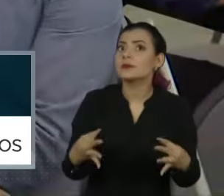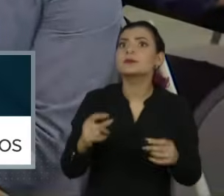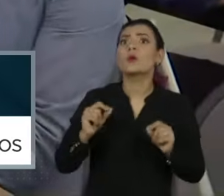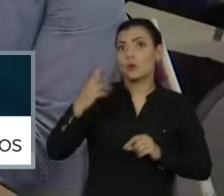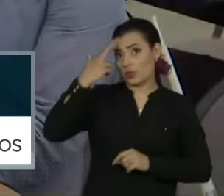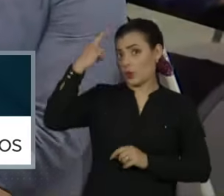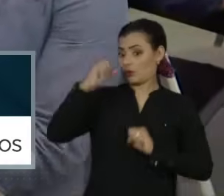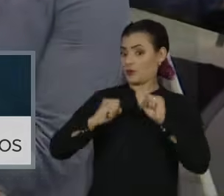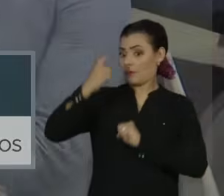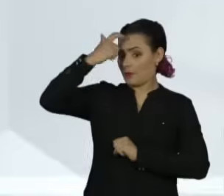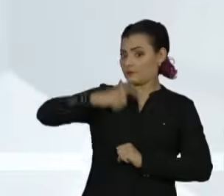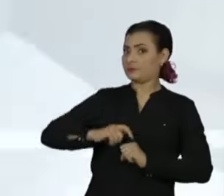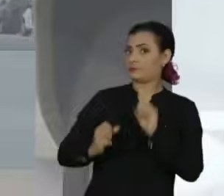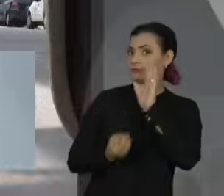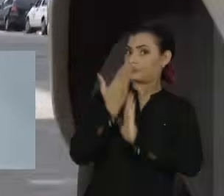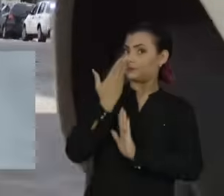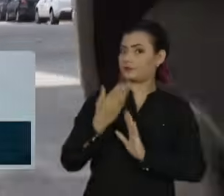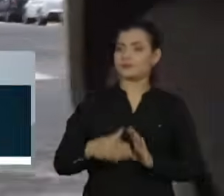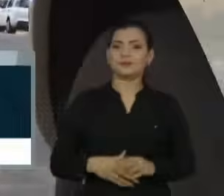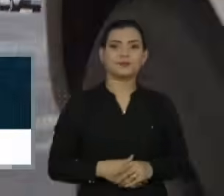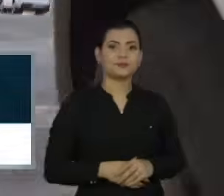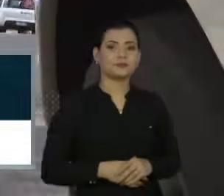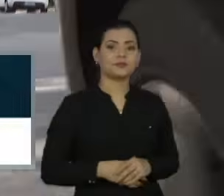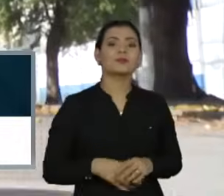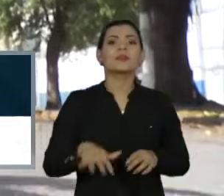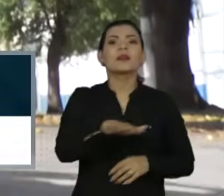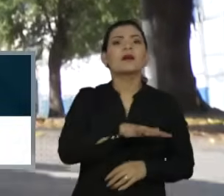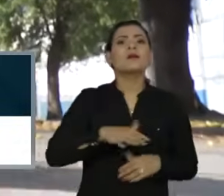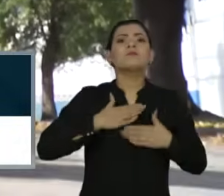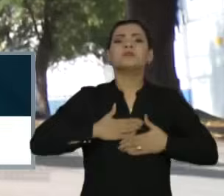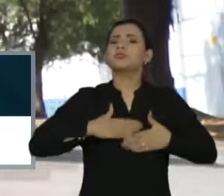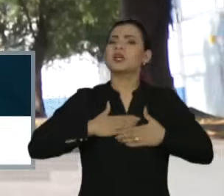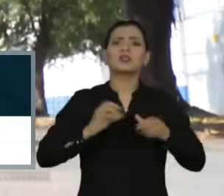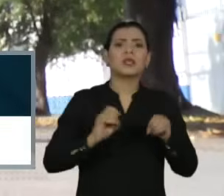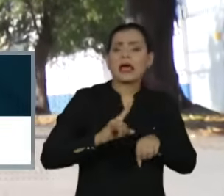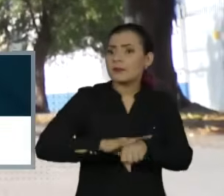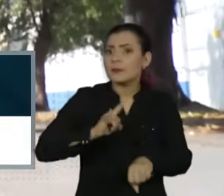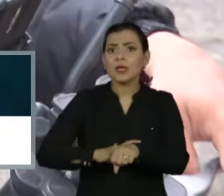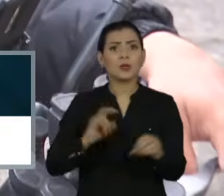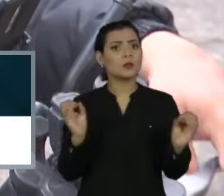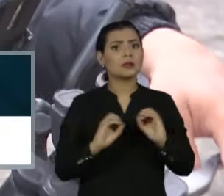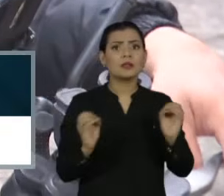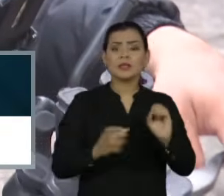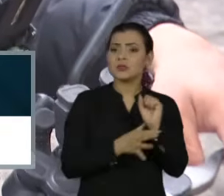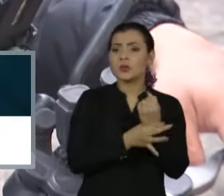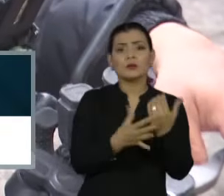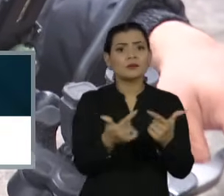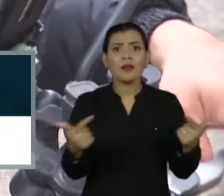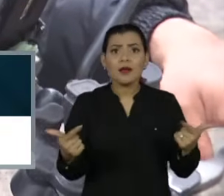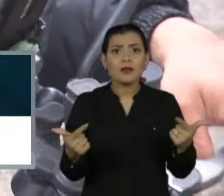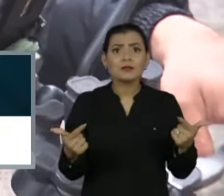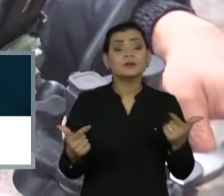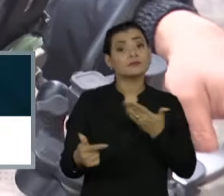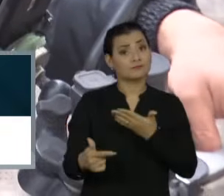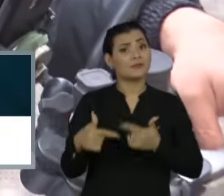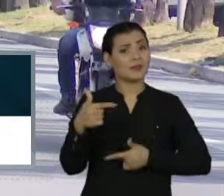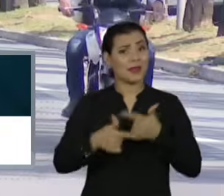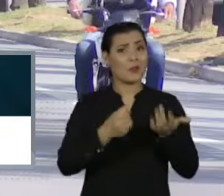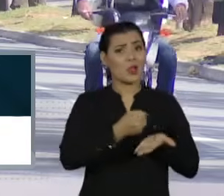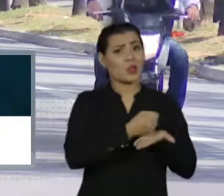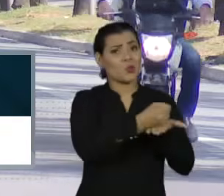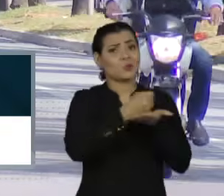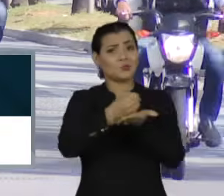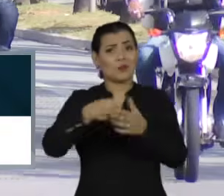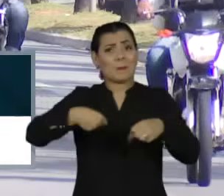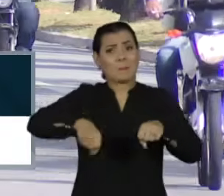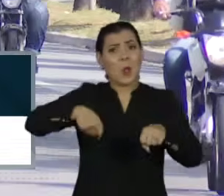um empreendedor. Sem área de descanso, banheiro, segurança, as péssimas condições de trabalho dos entregadores